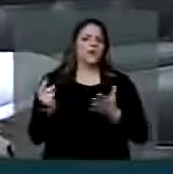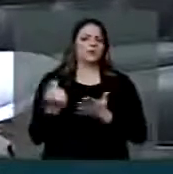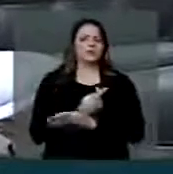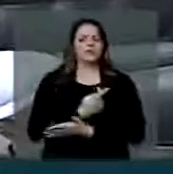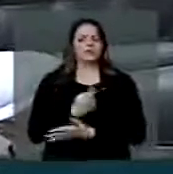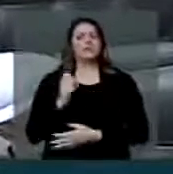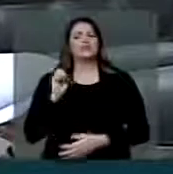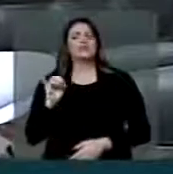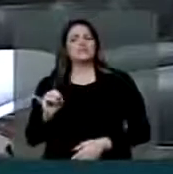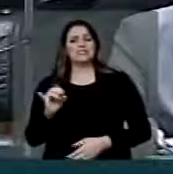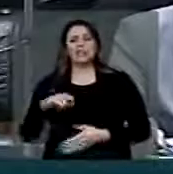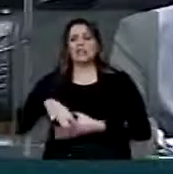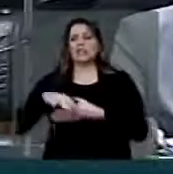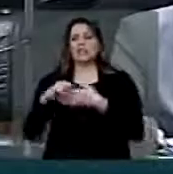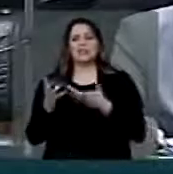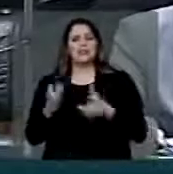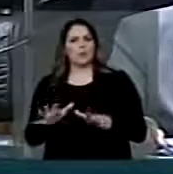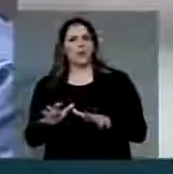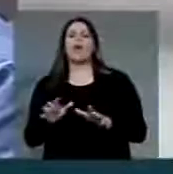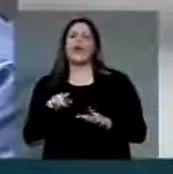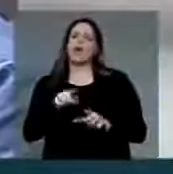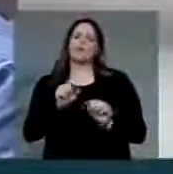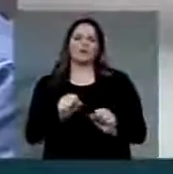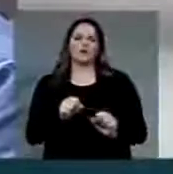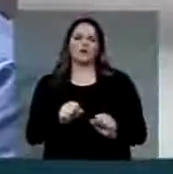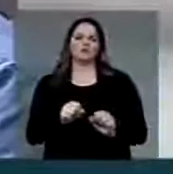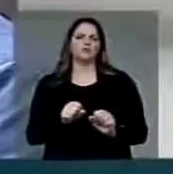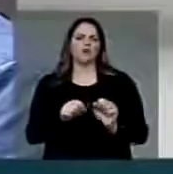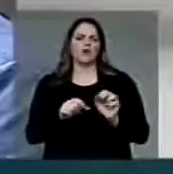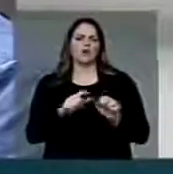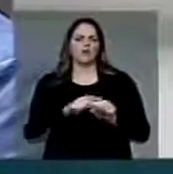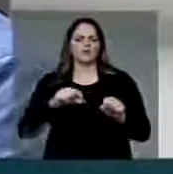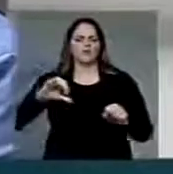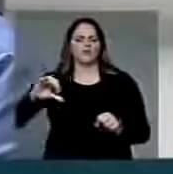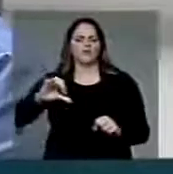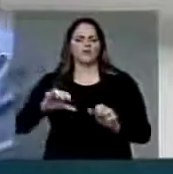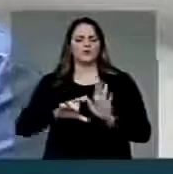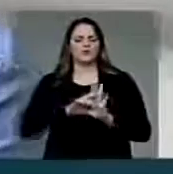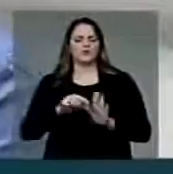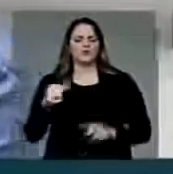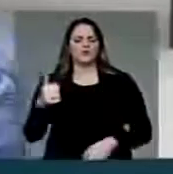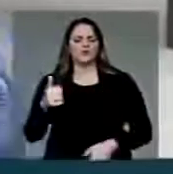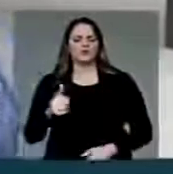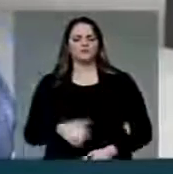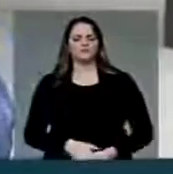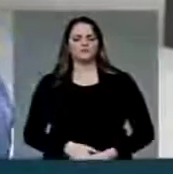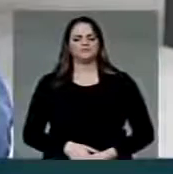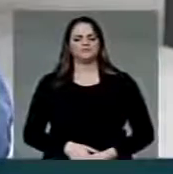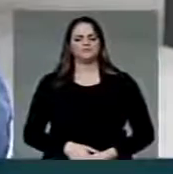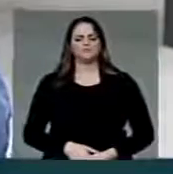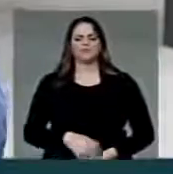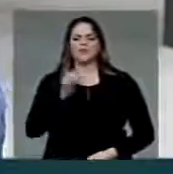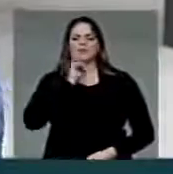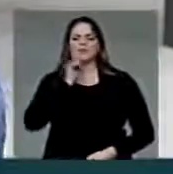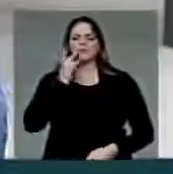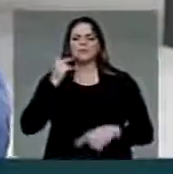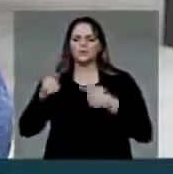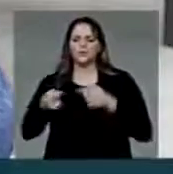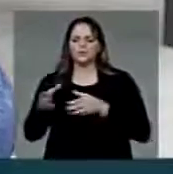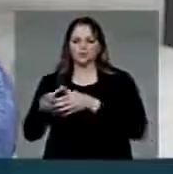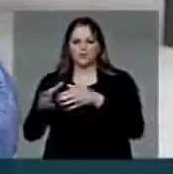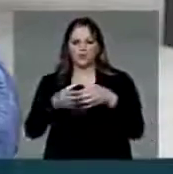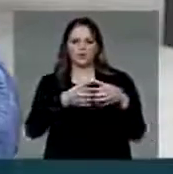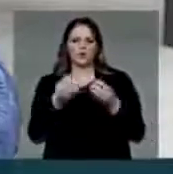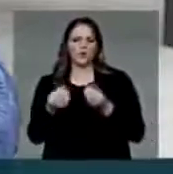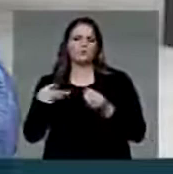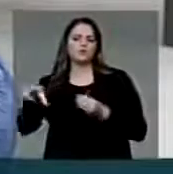líderes não o fizessem. Artigo 9º, parágrafo 1º. Como as indicações partidárias somente ocorrem